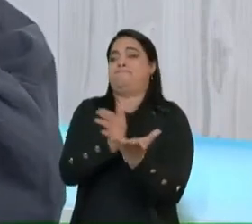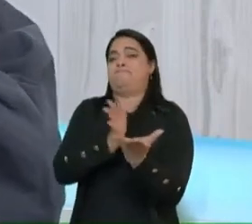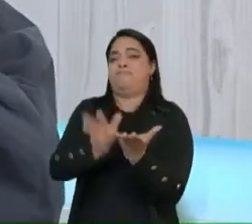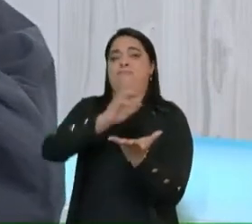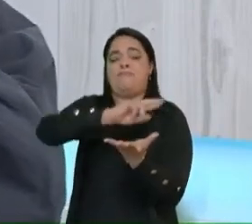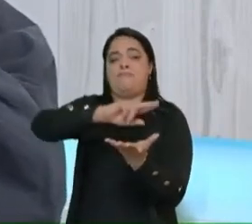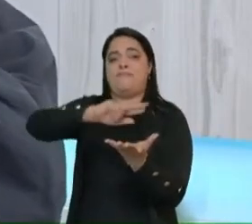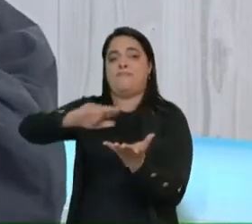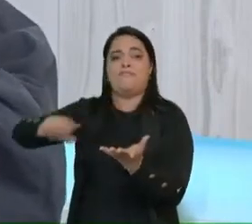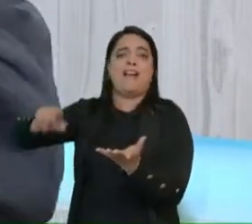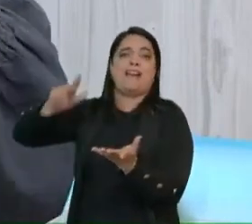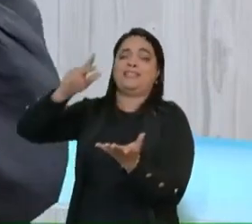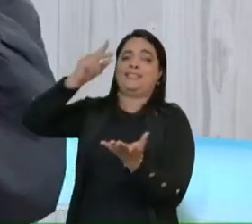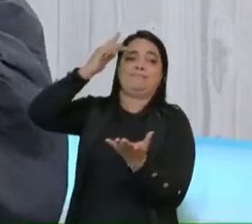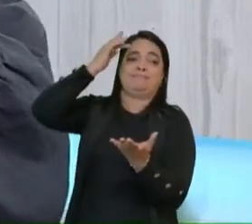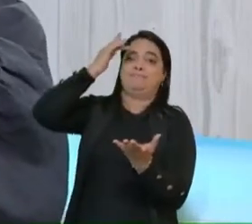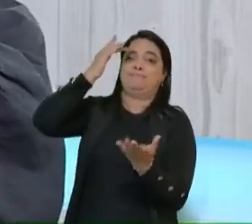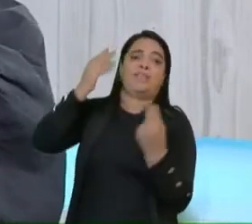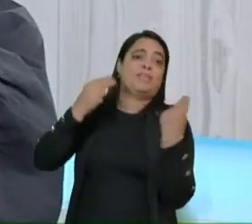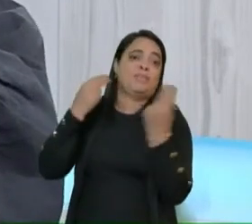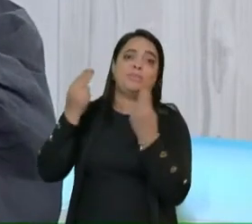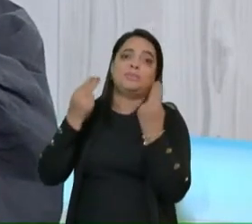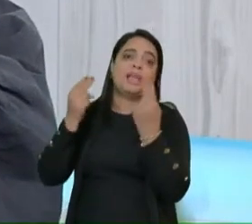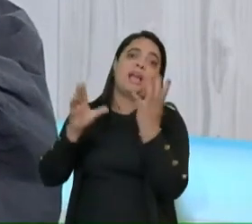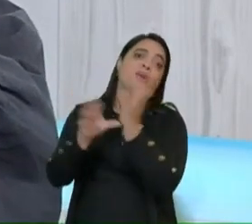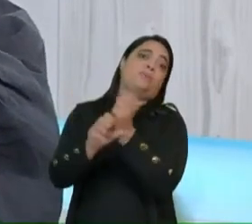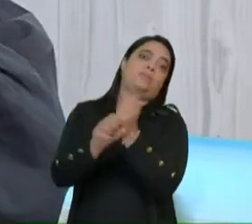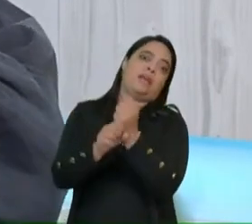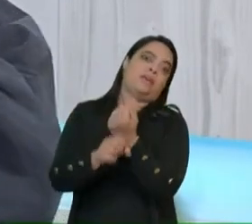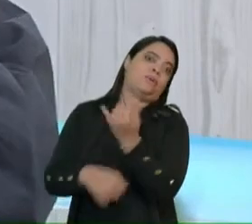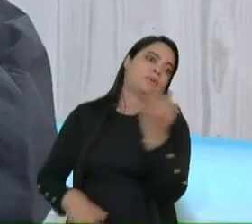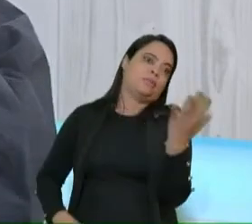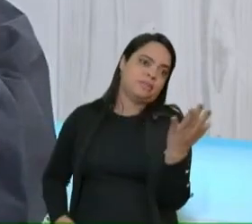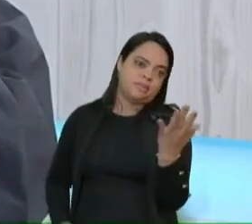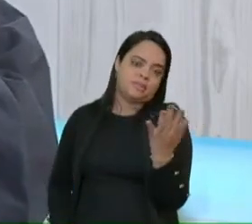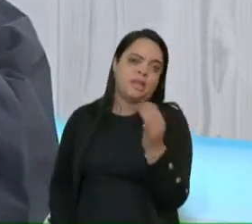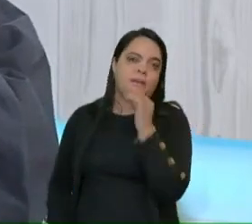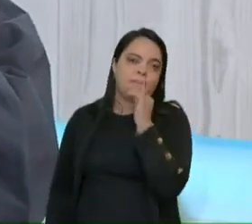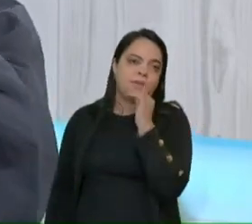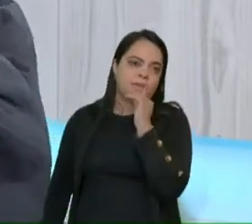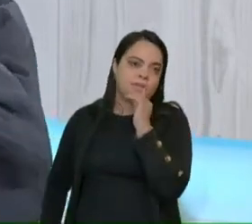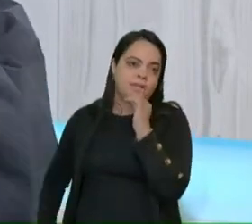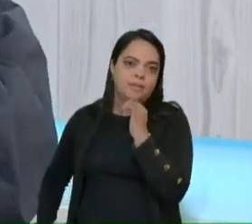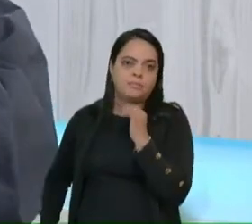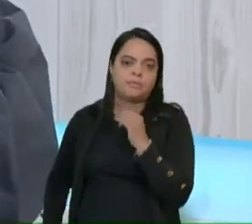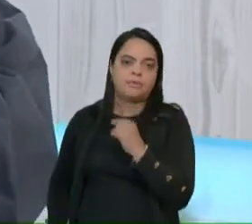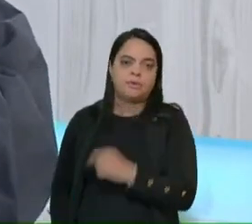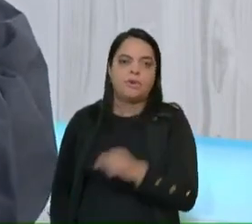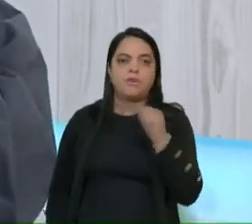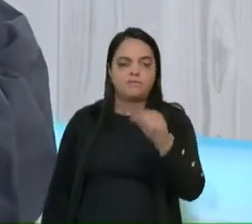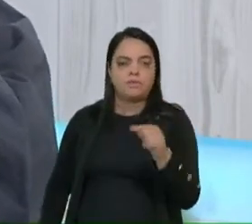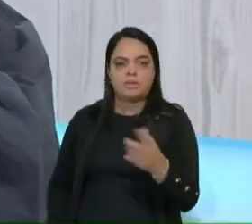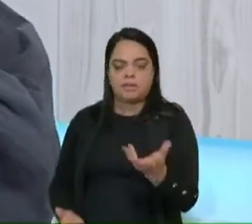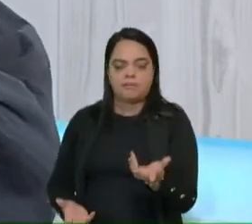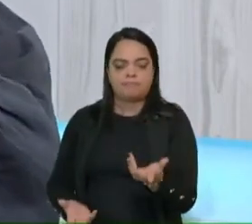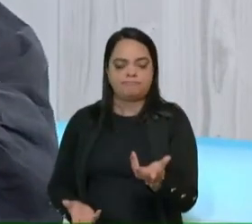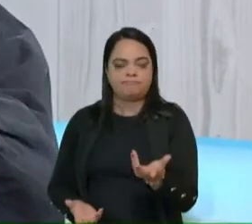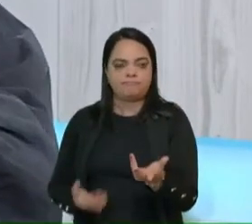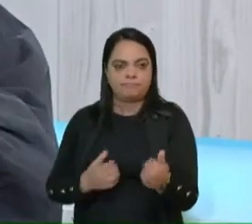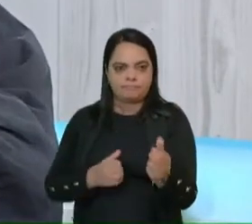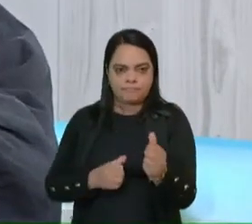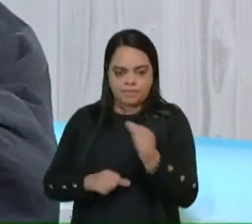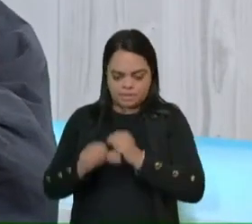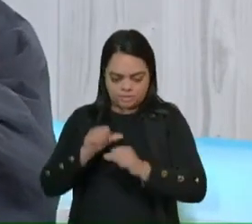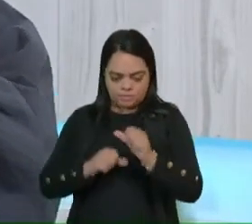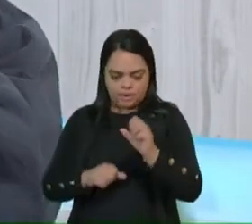gente nem tem condições de contar isso hoje mais por exemplo quando você recebe a transmissão quando você se torna um